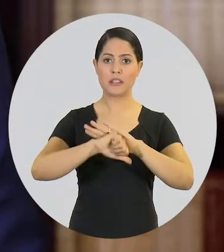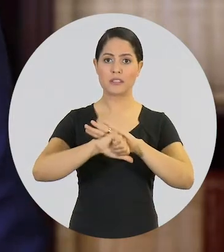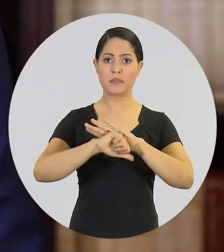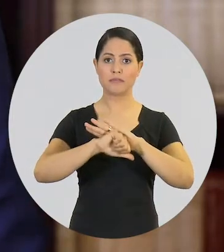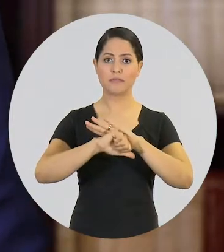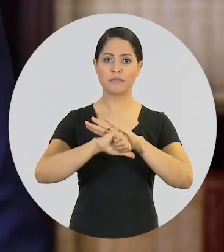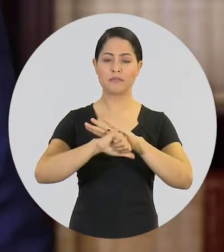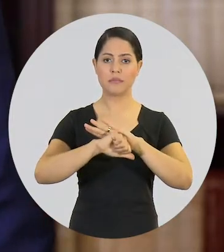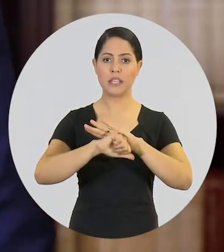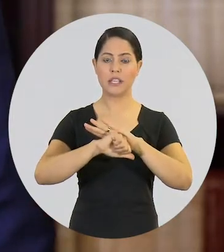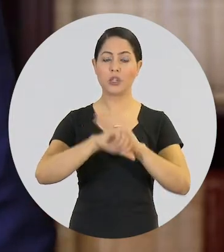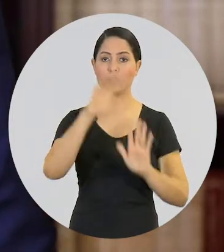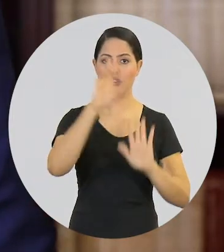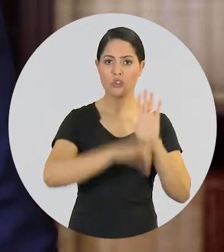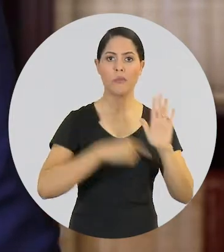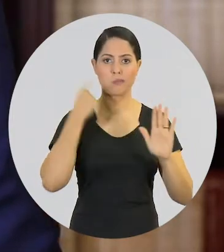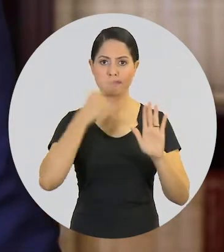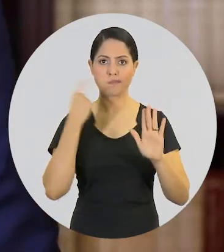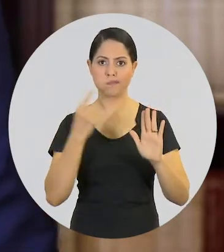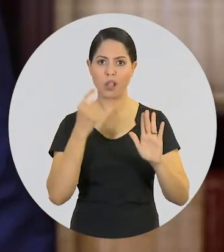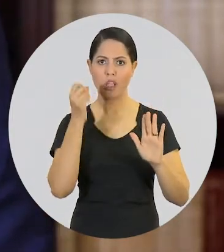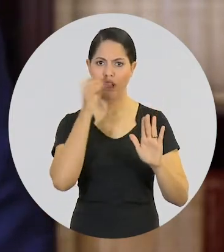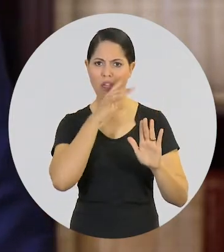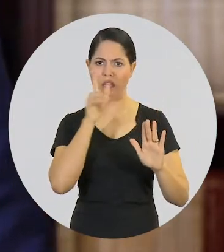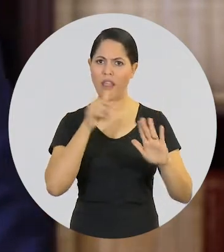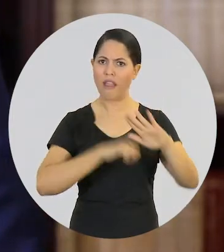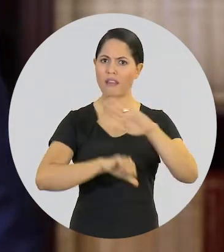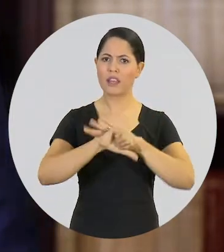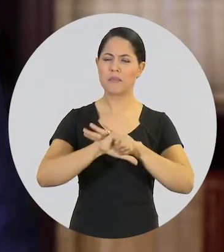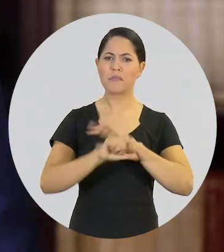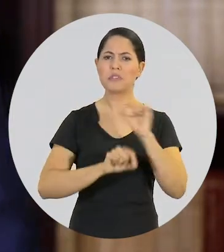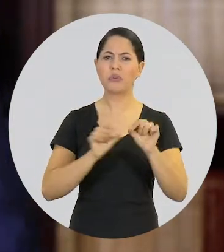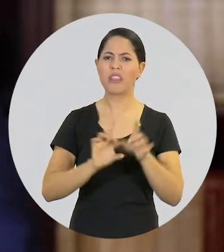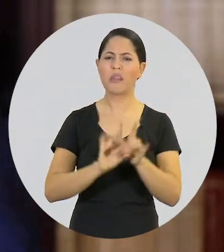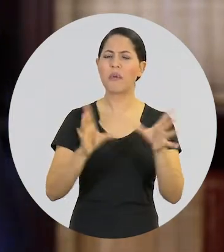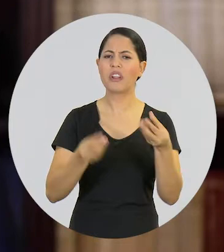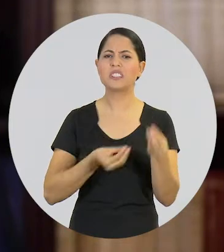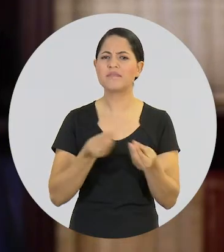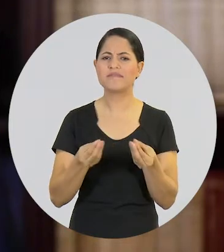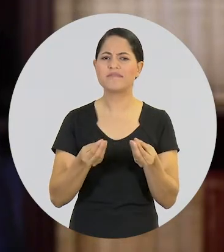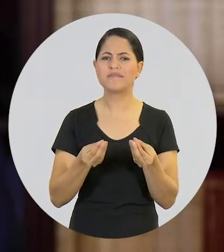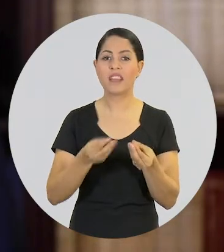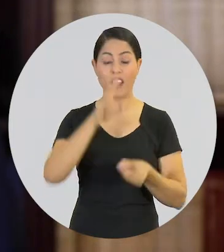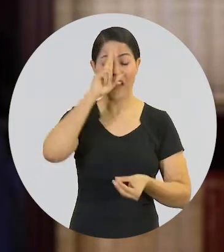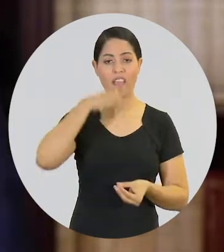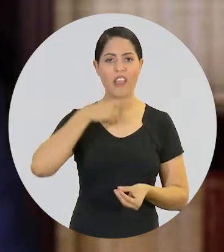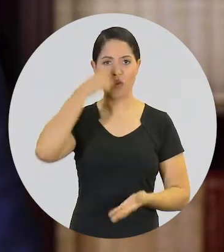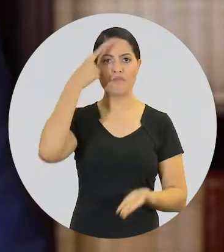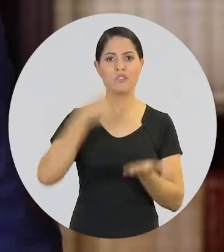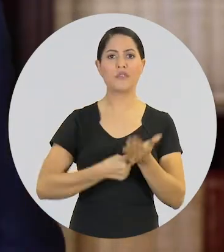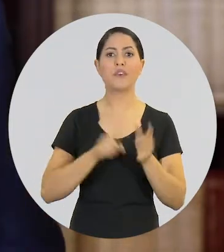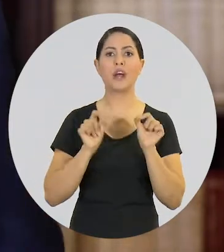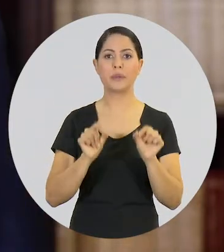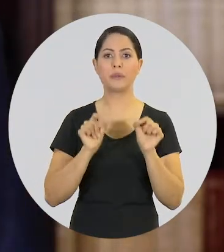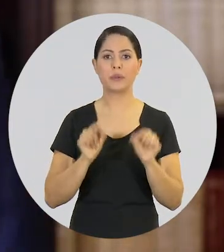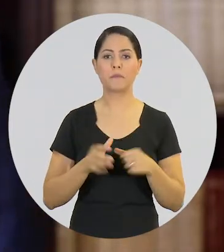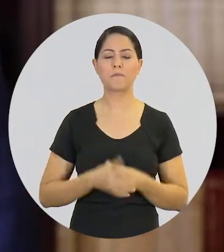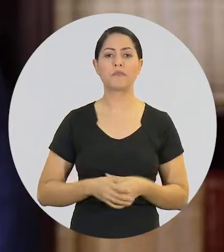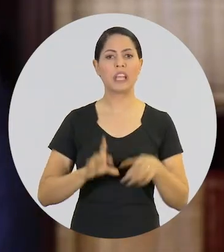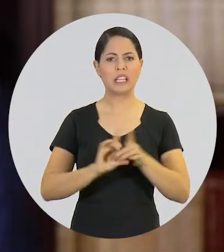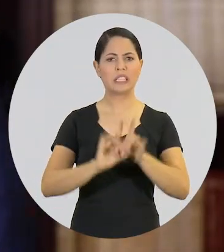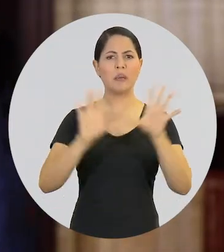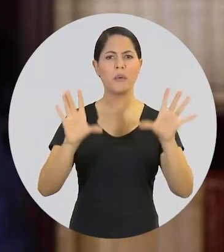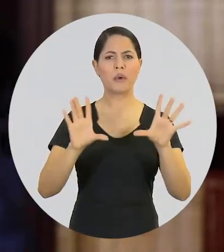a criminalização da violação das prerrogativas dos advogados. E o que isso tem a ver com a democracia? Eu tenho a plena